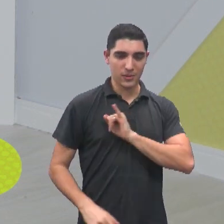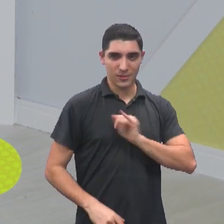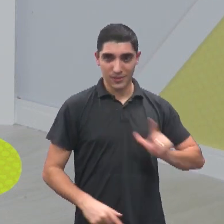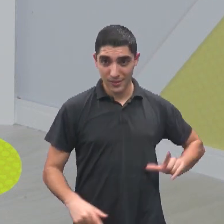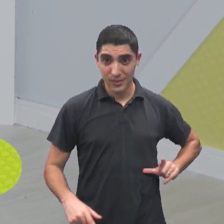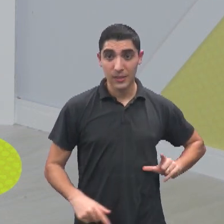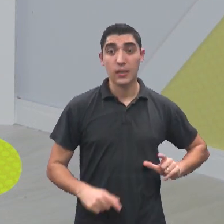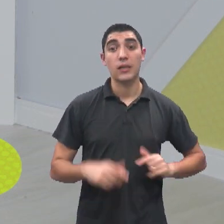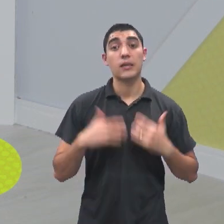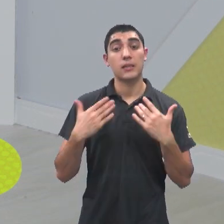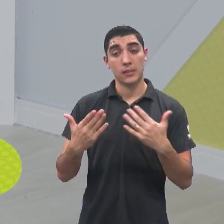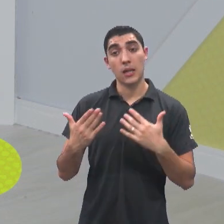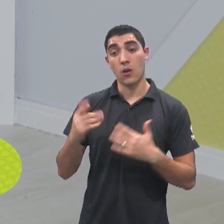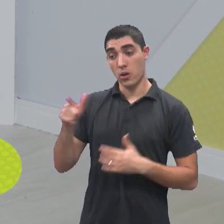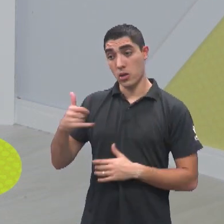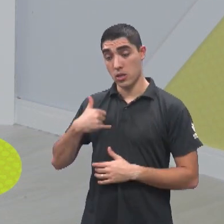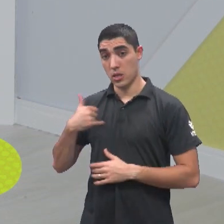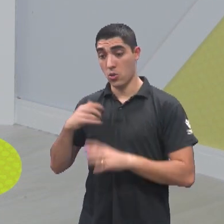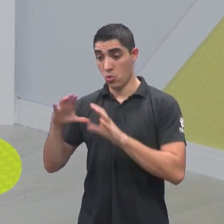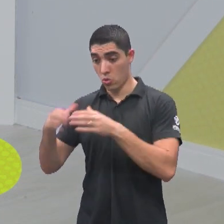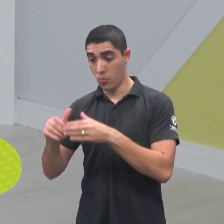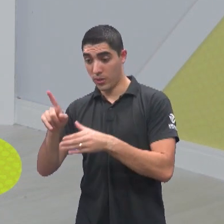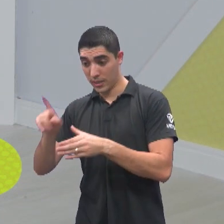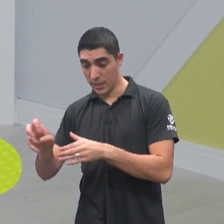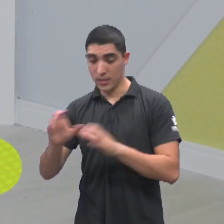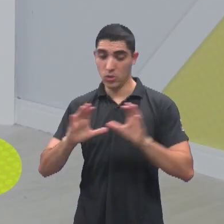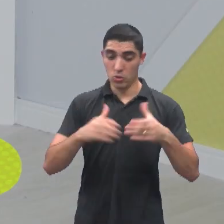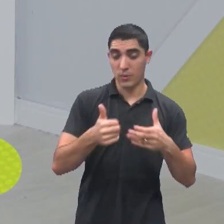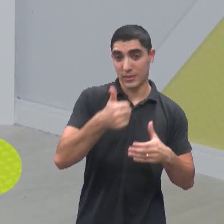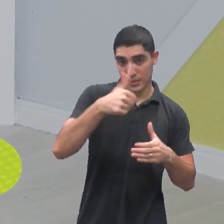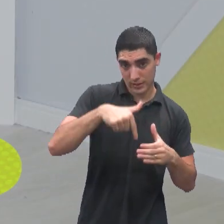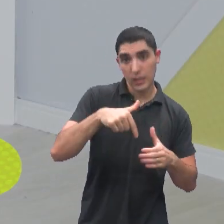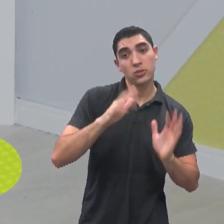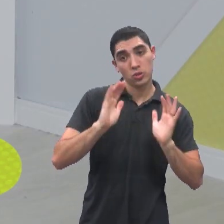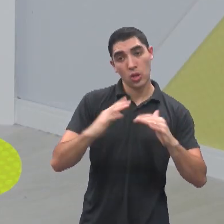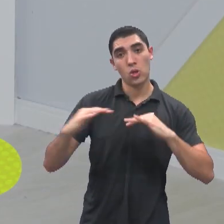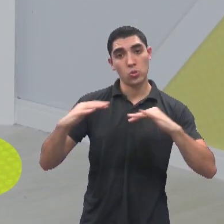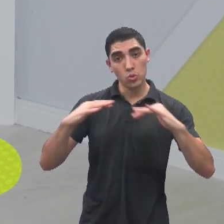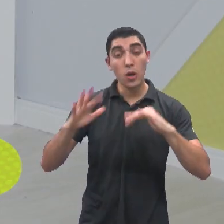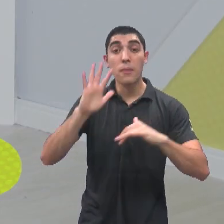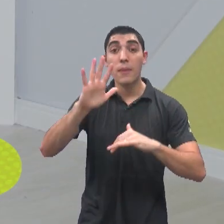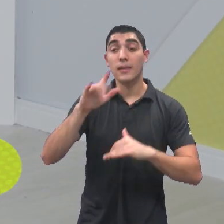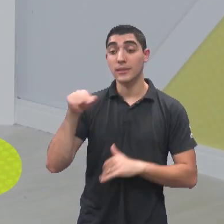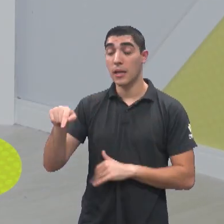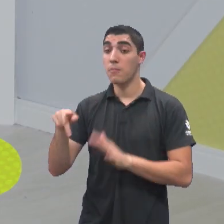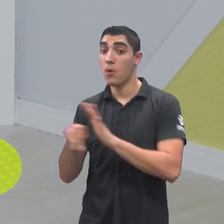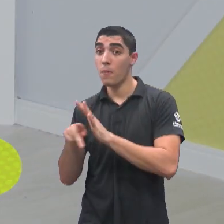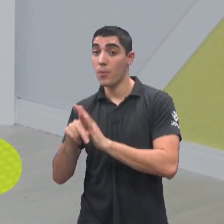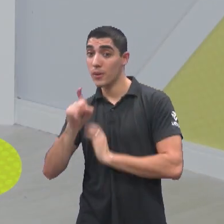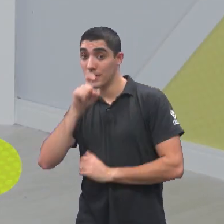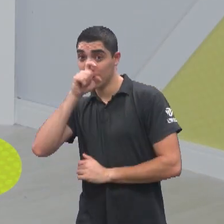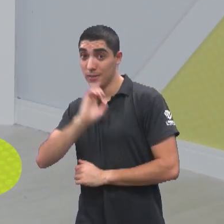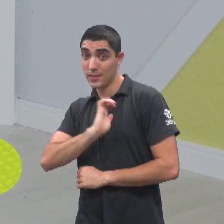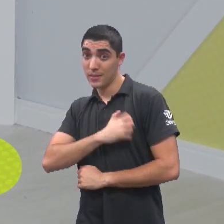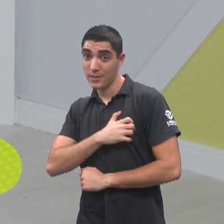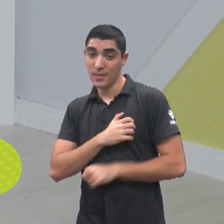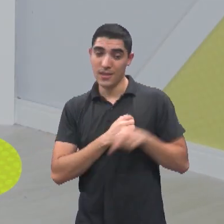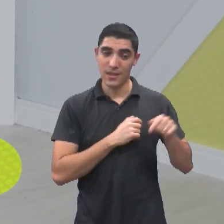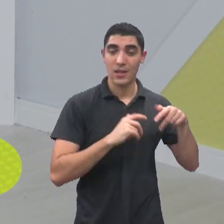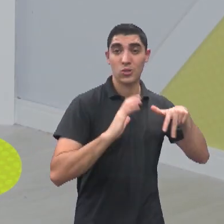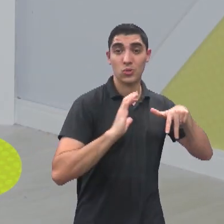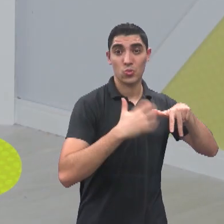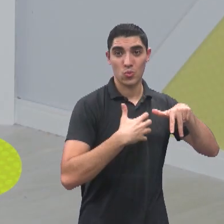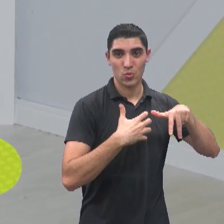e sub-17, nesse final de semana teve rodada também, mas foi o clássico São José e Joseense, que é o time do Atleta Cidadão.